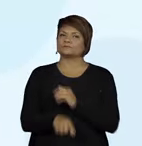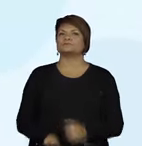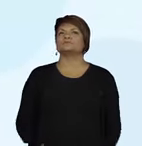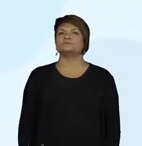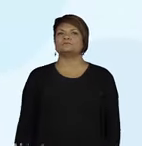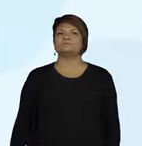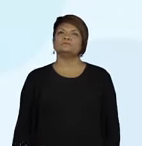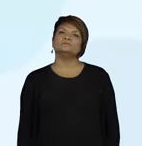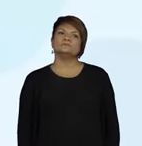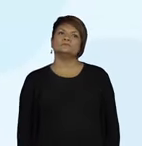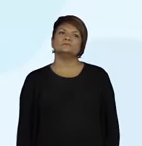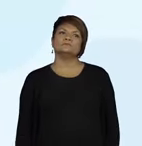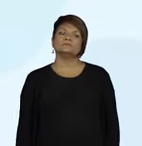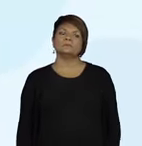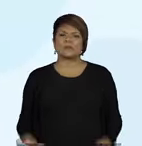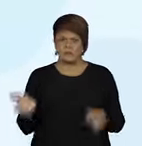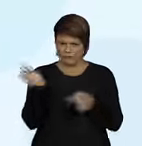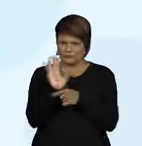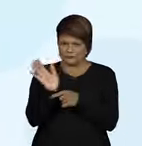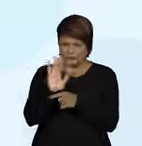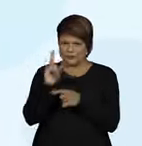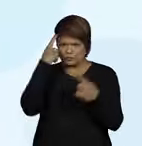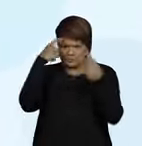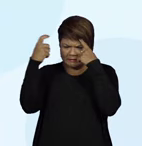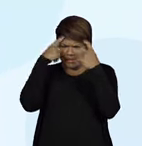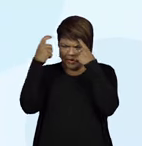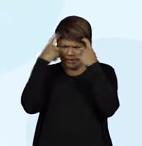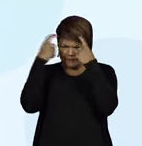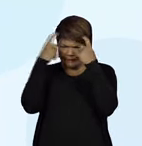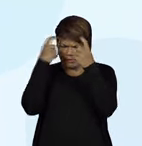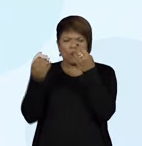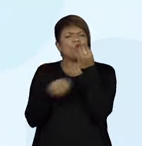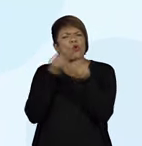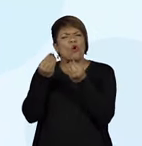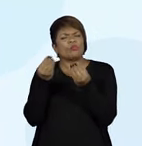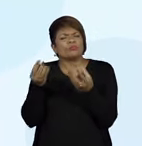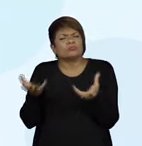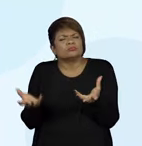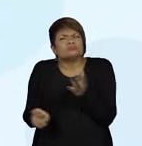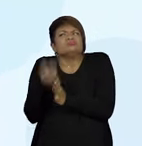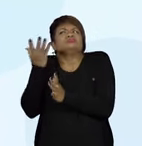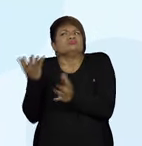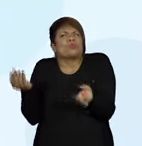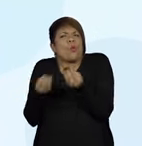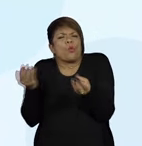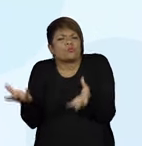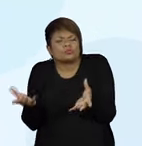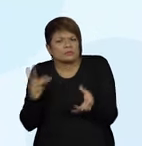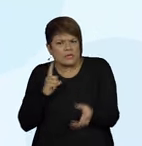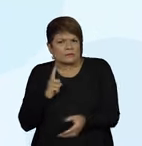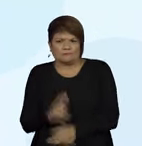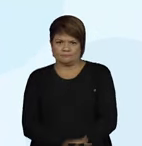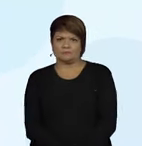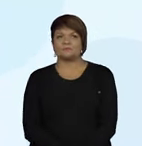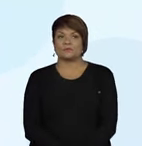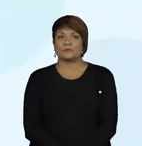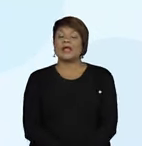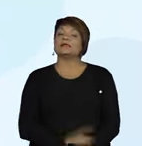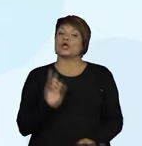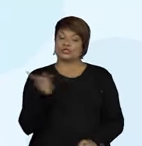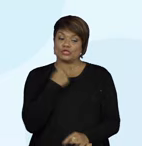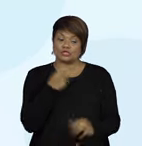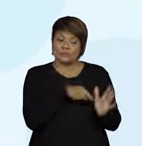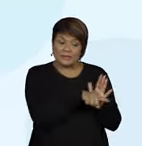Como vocês têm ideias para os vídeos? Então, nós pesquisamos em livros